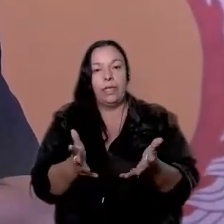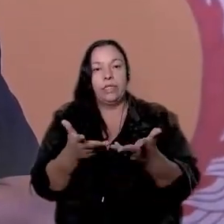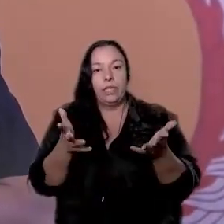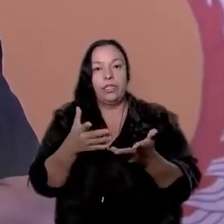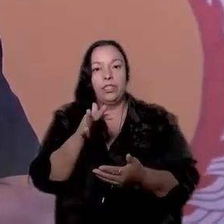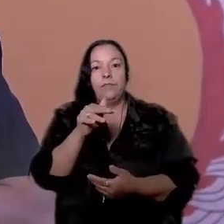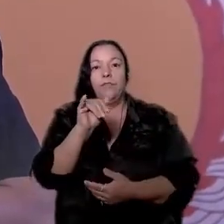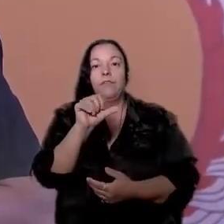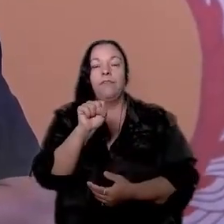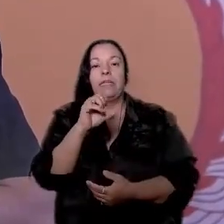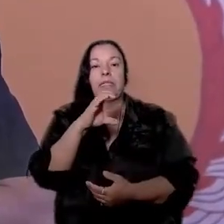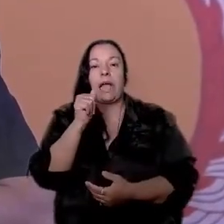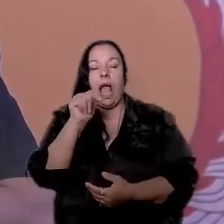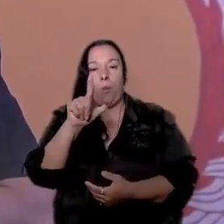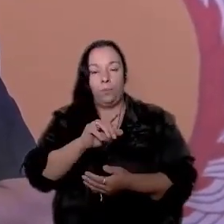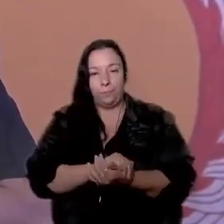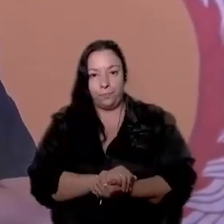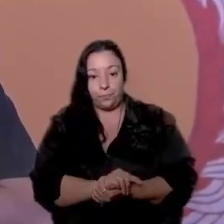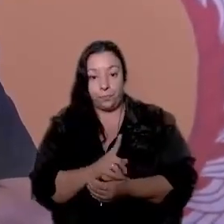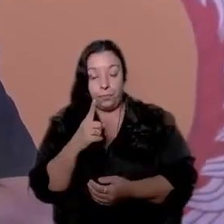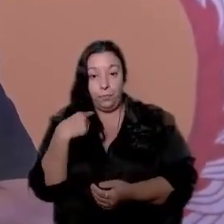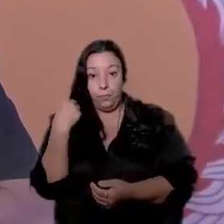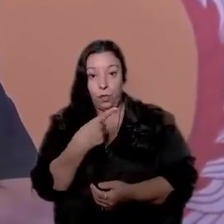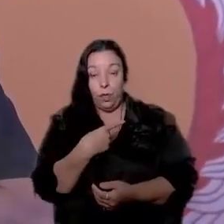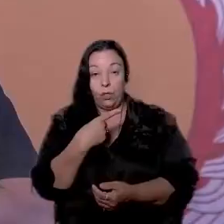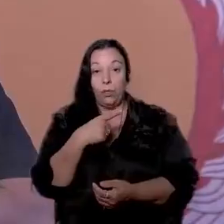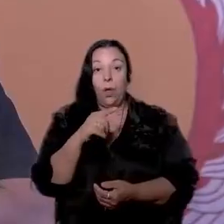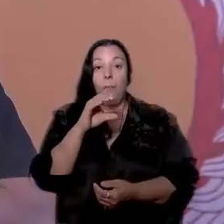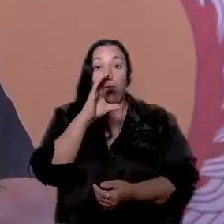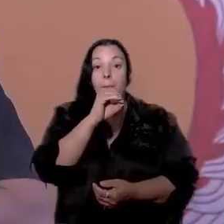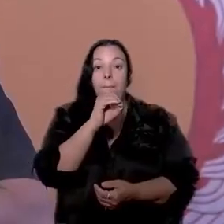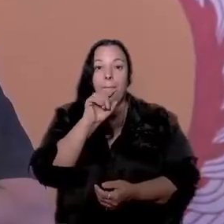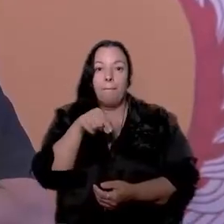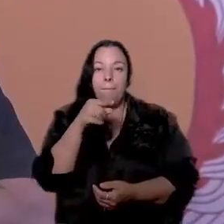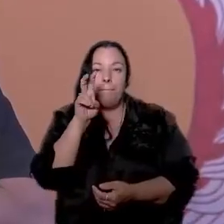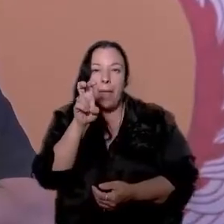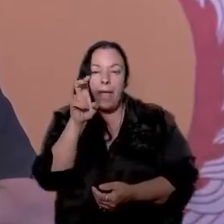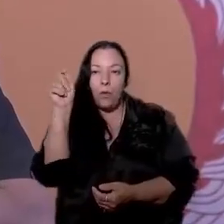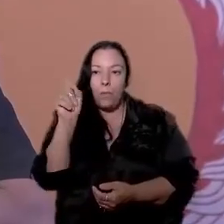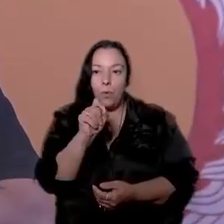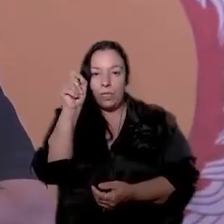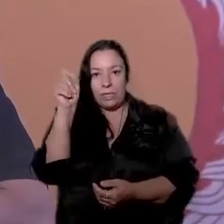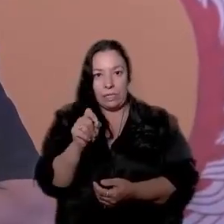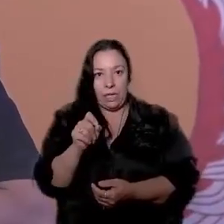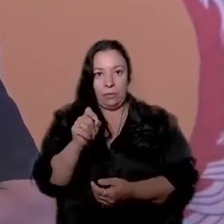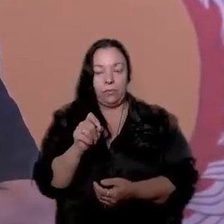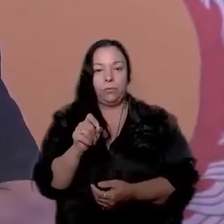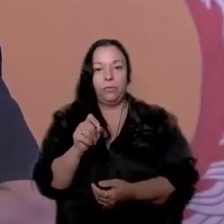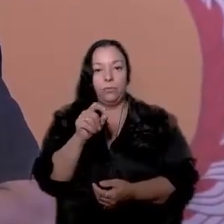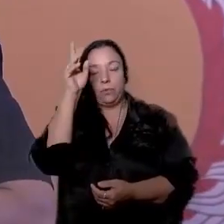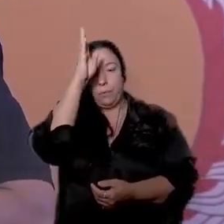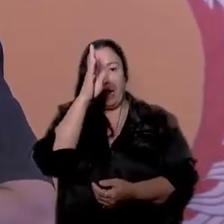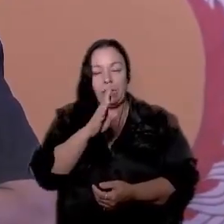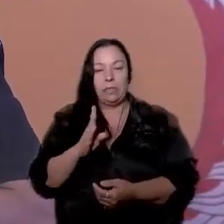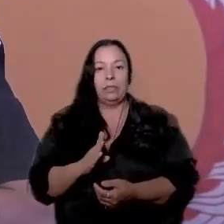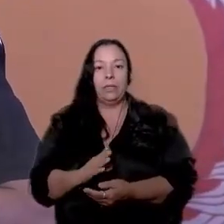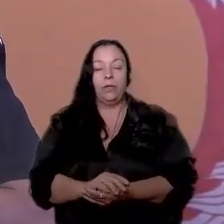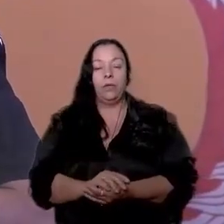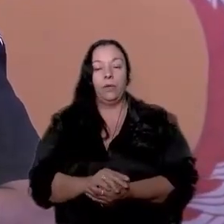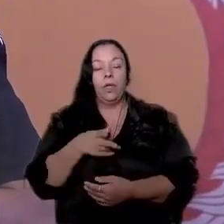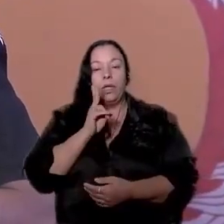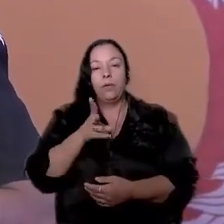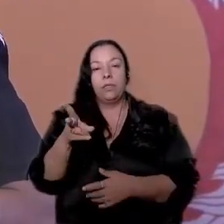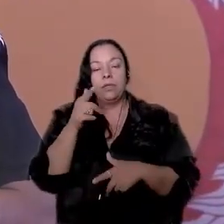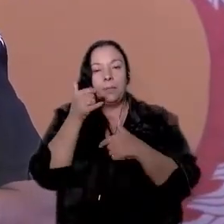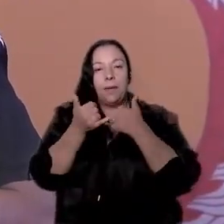vocês têm esse número, mas nós somos 0,5% do incentivo fiscal de todo o Brasil. E eu sempre brinco